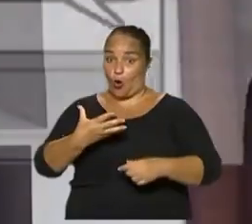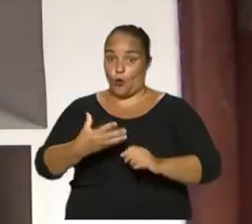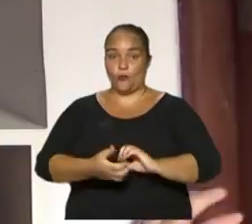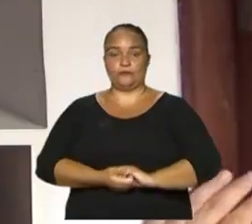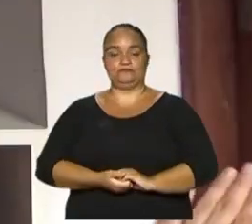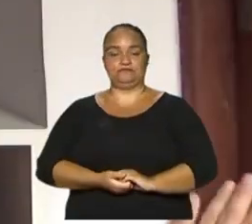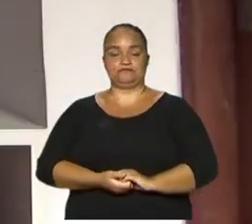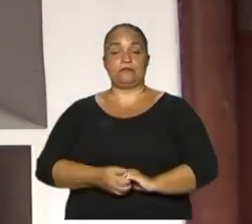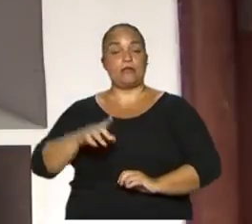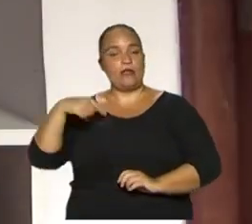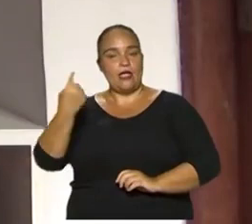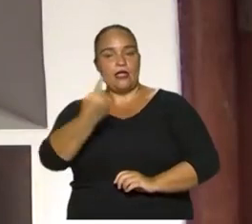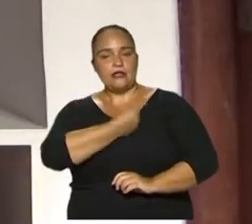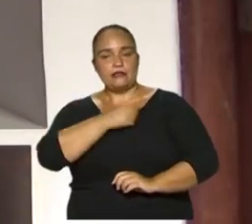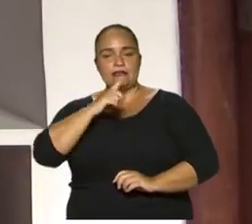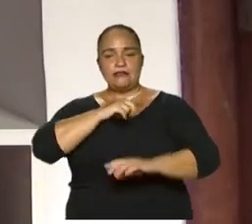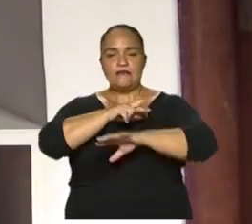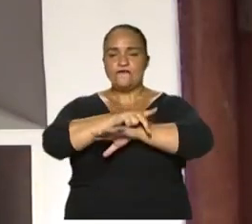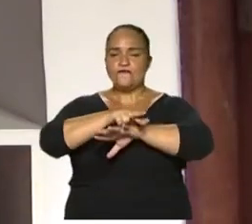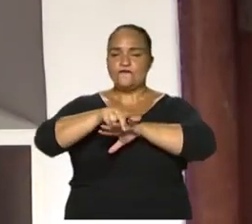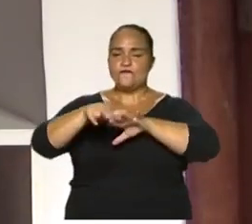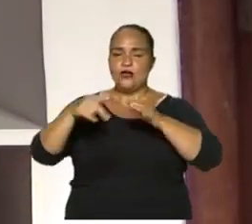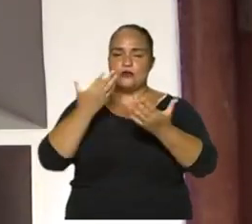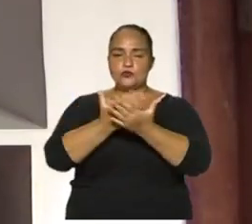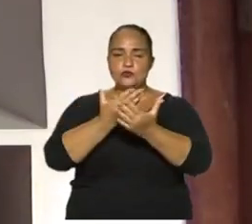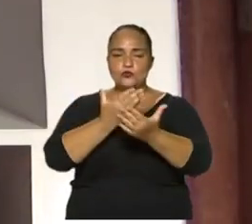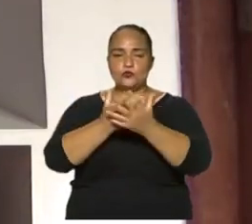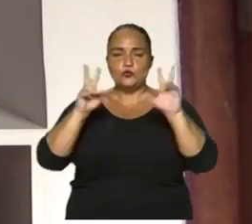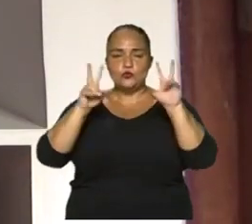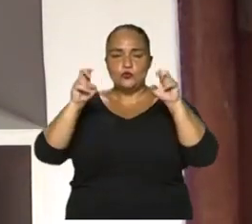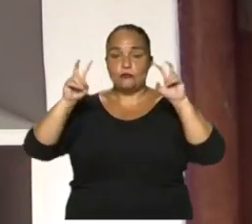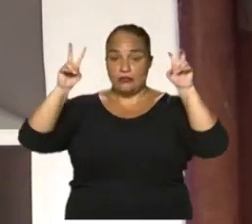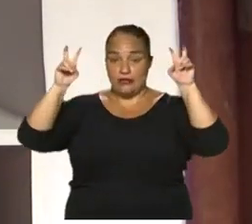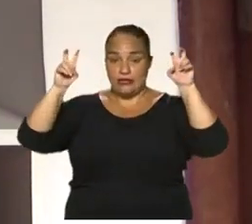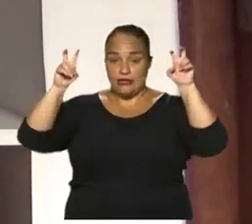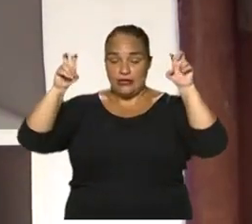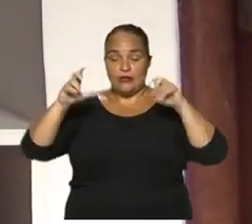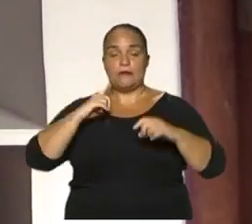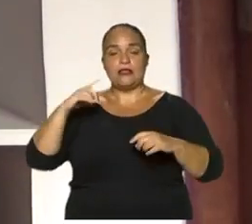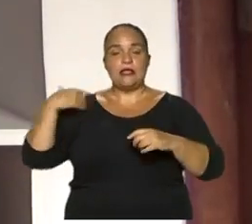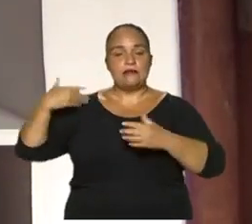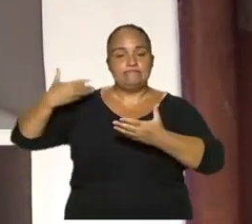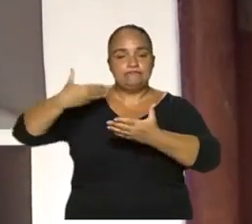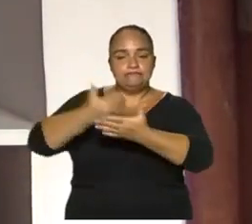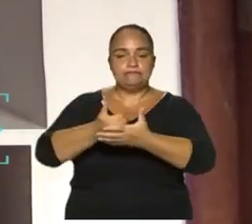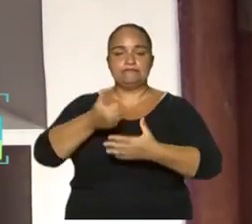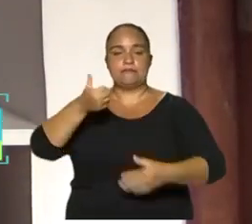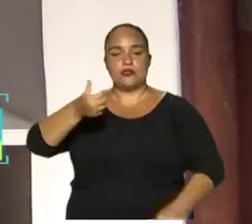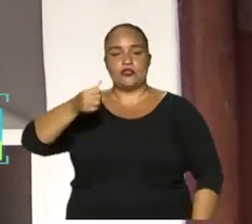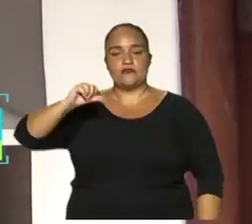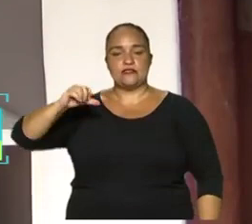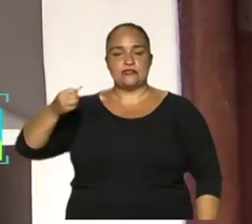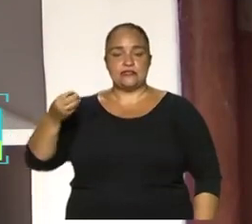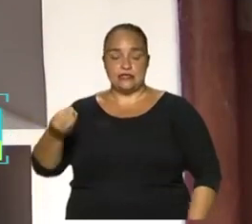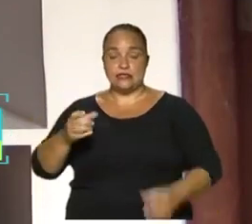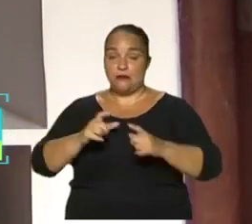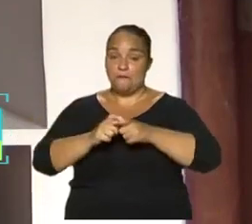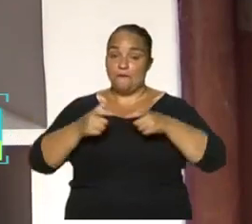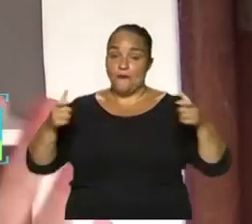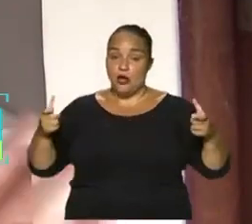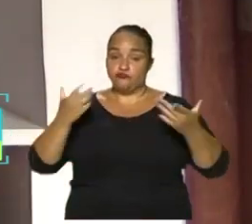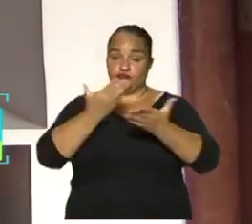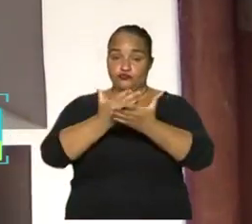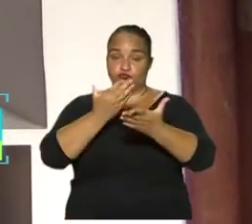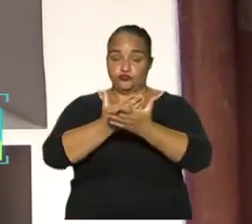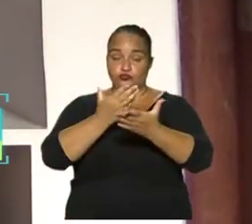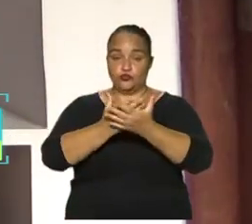A gente tem vários estudos a respeito do tema, né? Desde a década de 60, apesar de que a grande maioria dos estudos